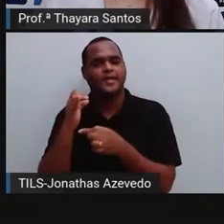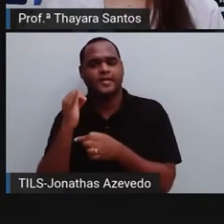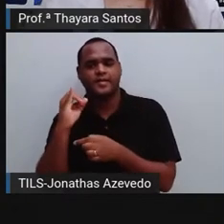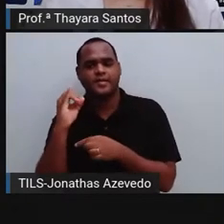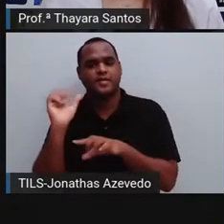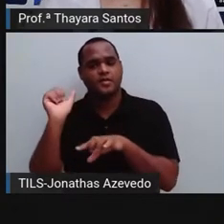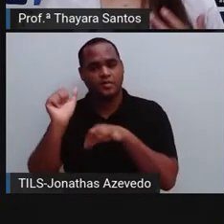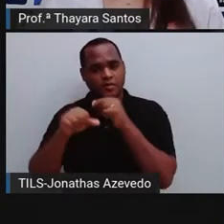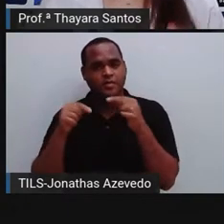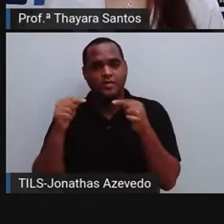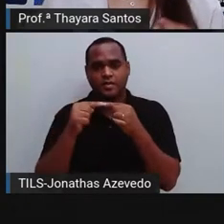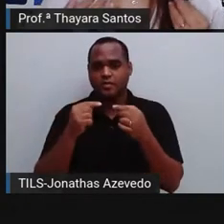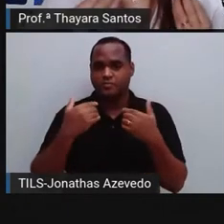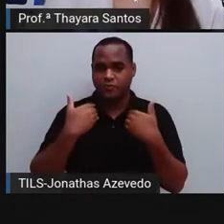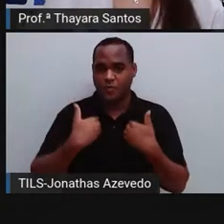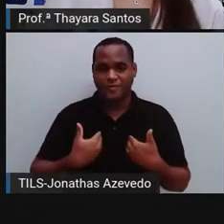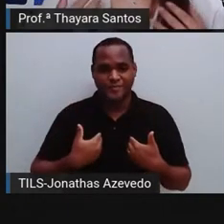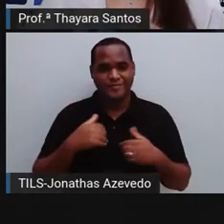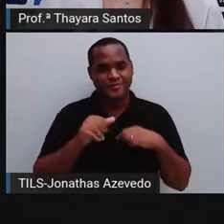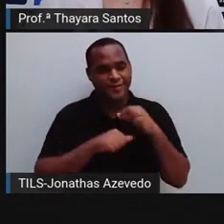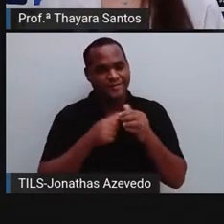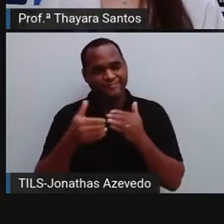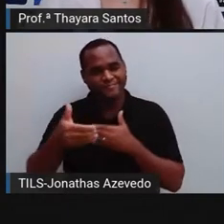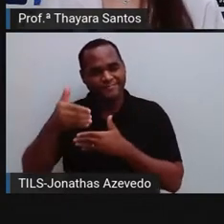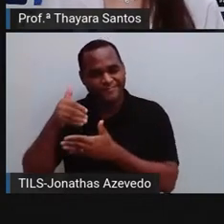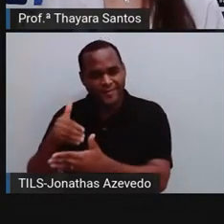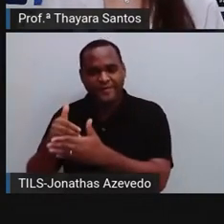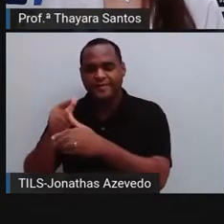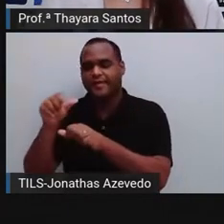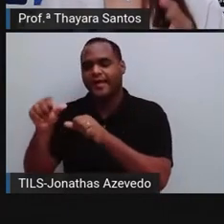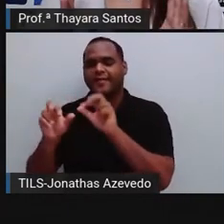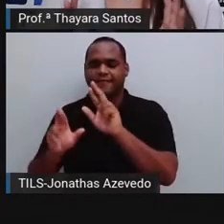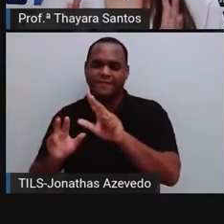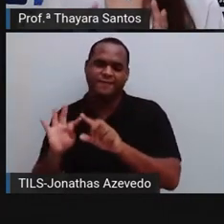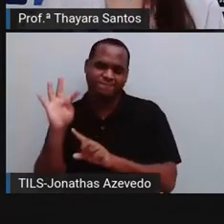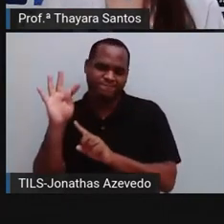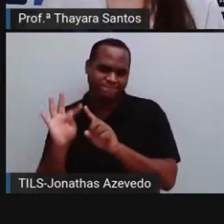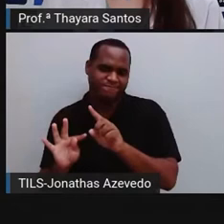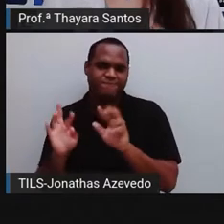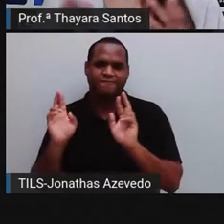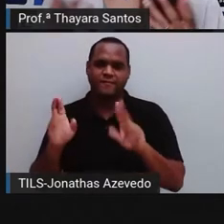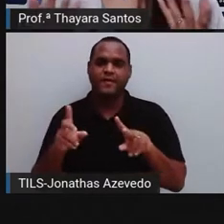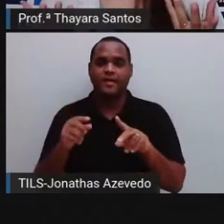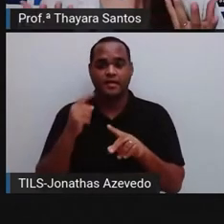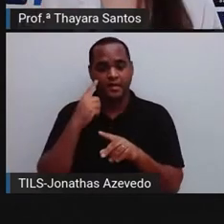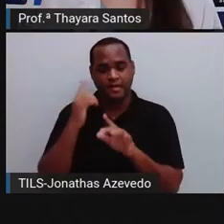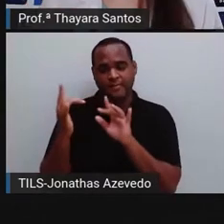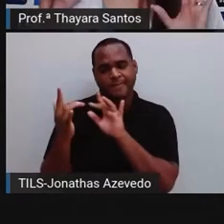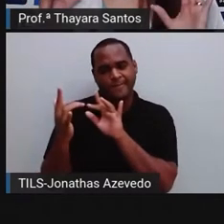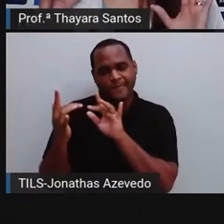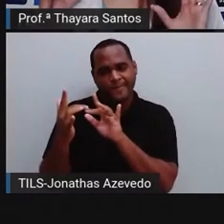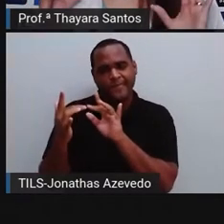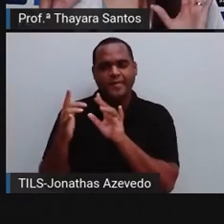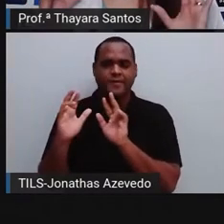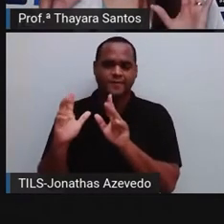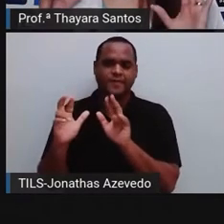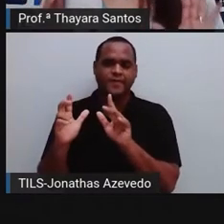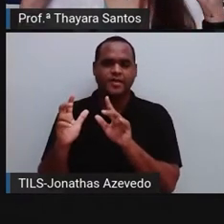ela é transferida de um corpo para o outro com temperaturas diferentes, quando esses dois corpos estão em contato. Por